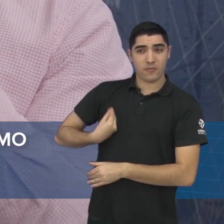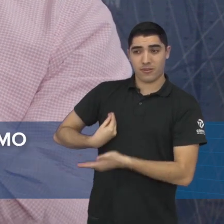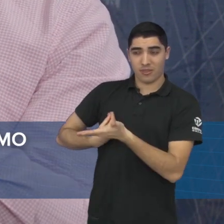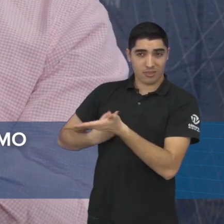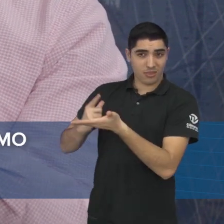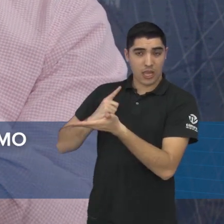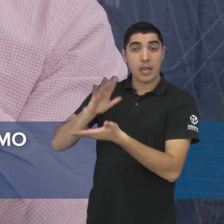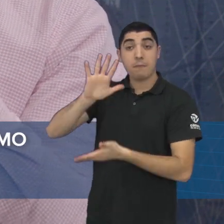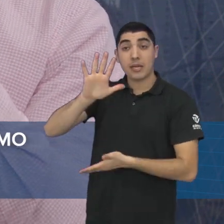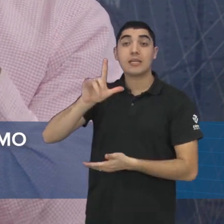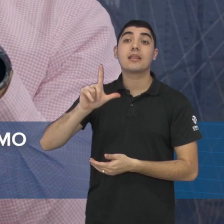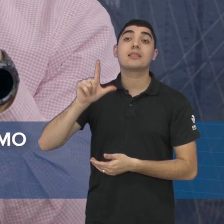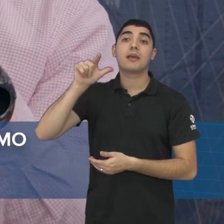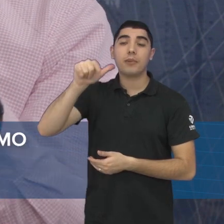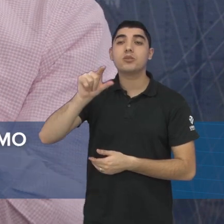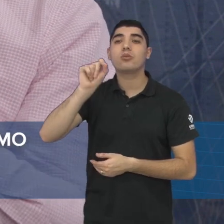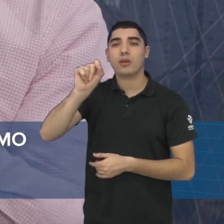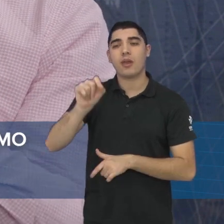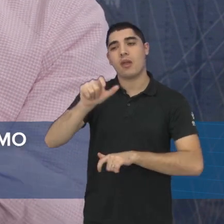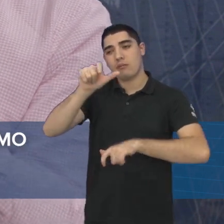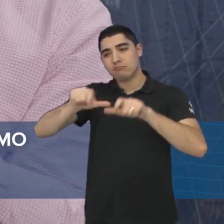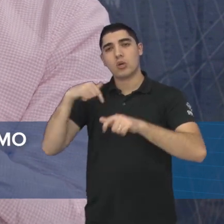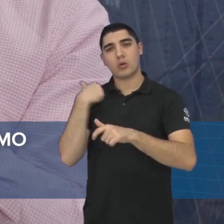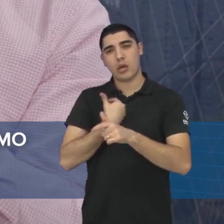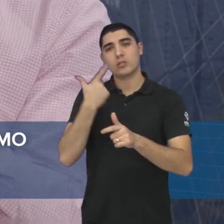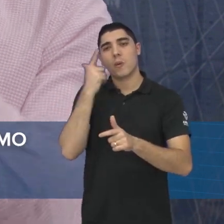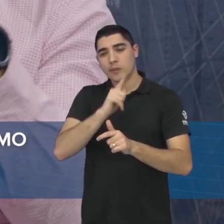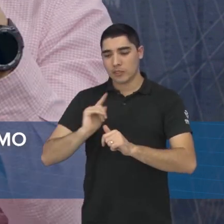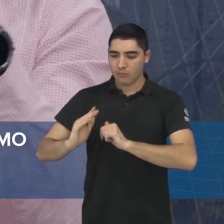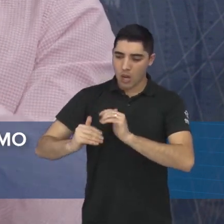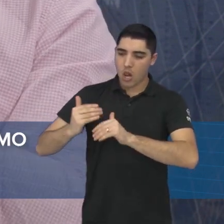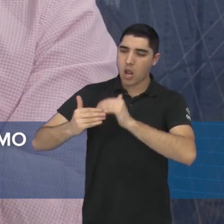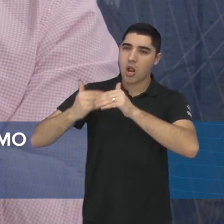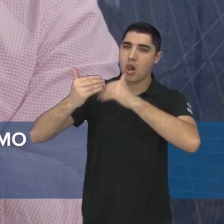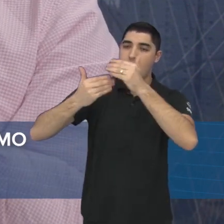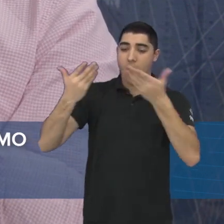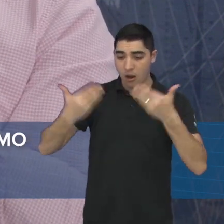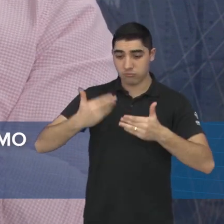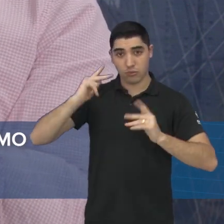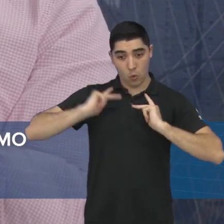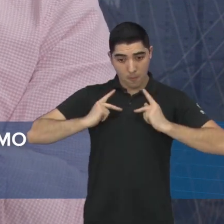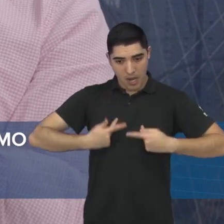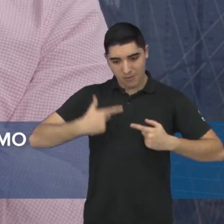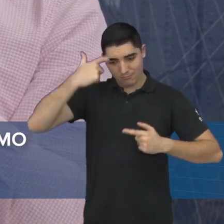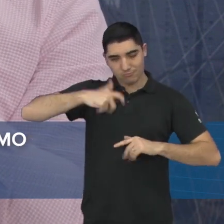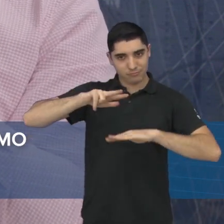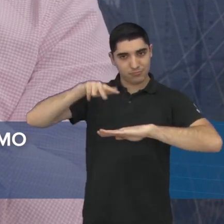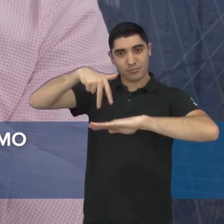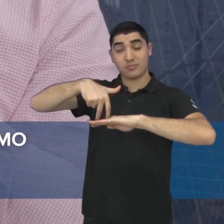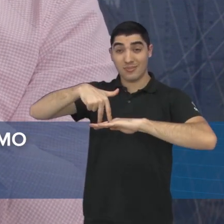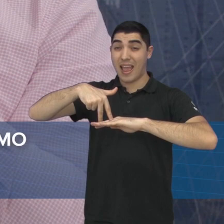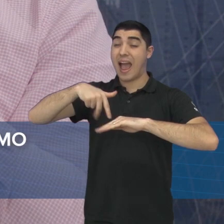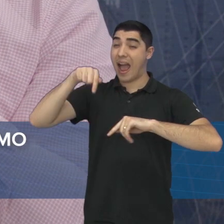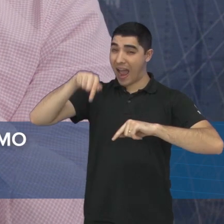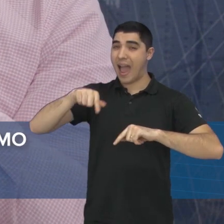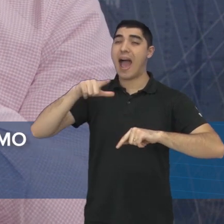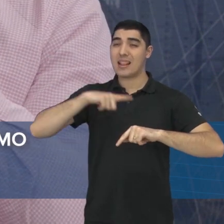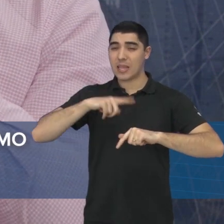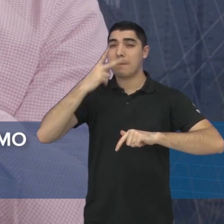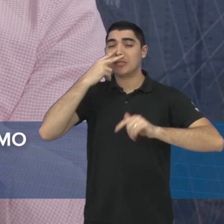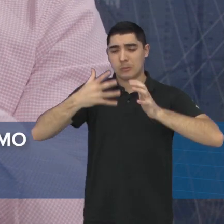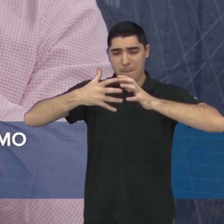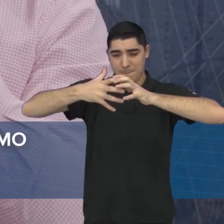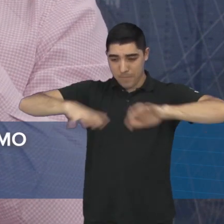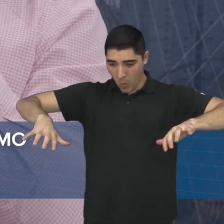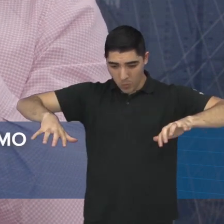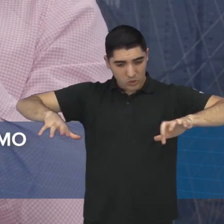Daí a inteligência evoluir, né, como a gente está hoje aqui conversando sobre esse assunto, vai uma distância assim gigante e